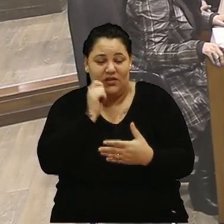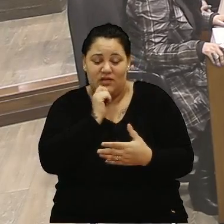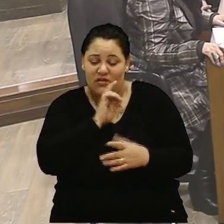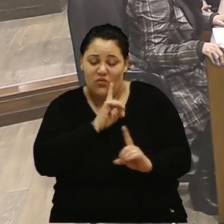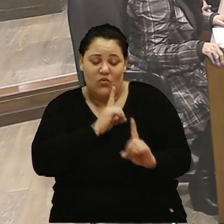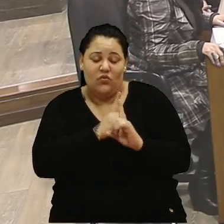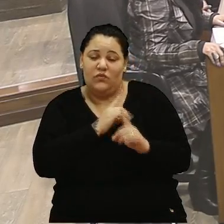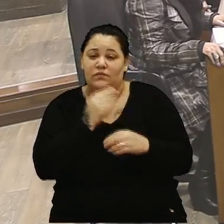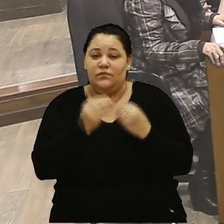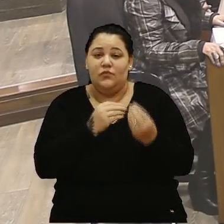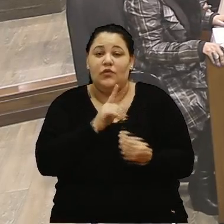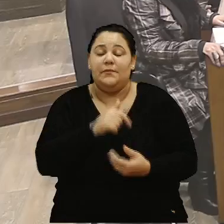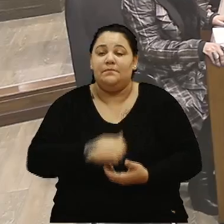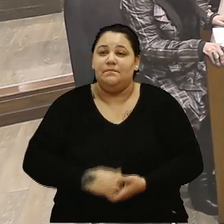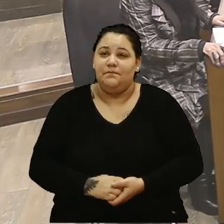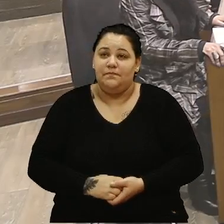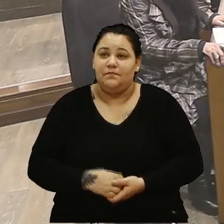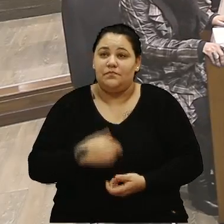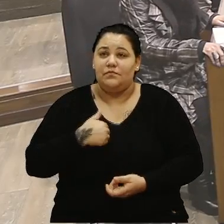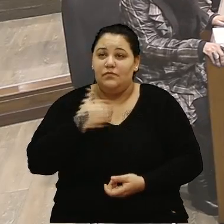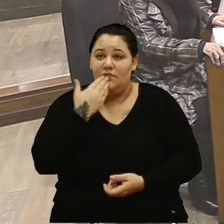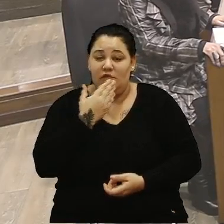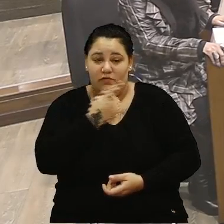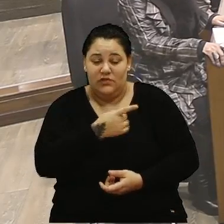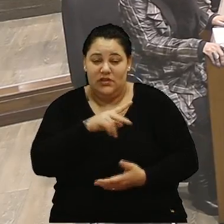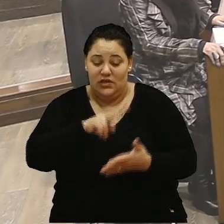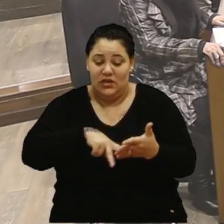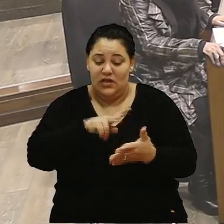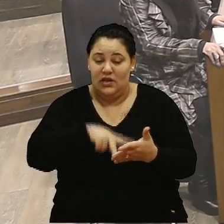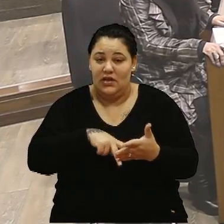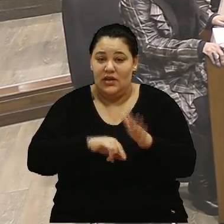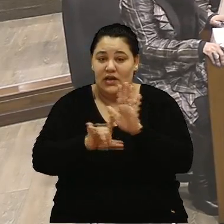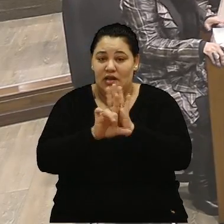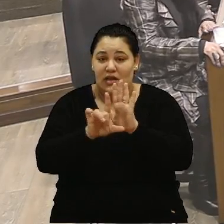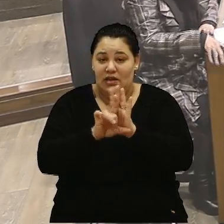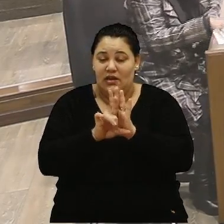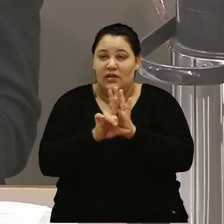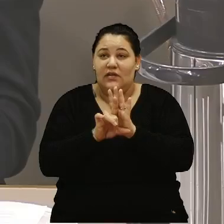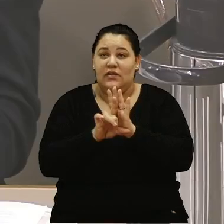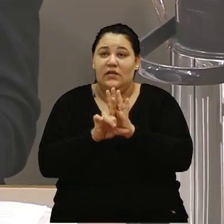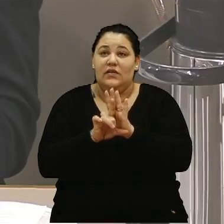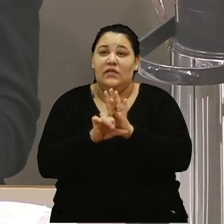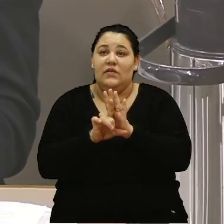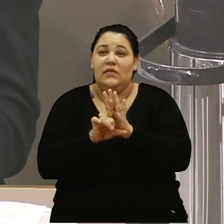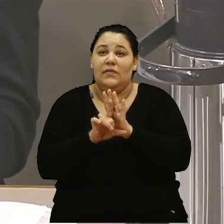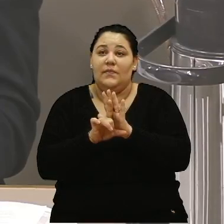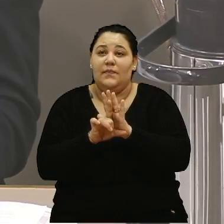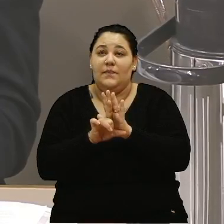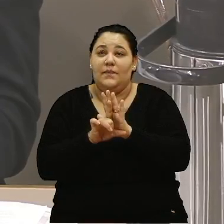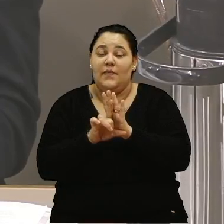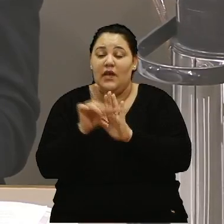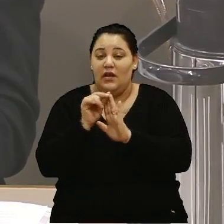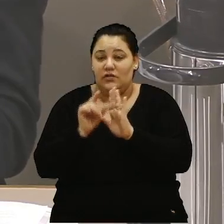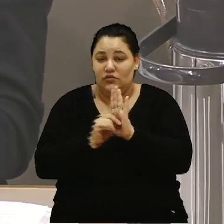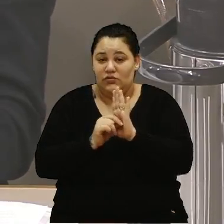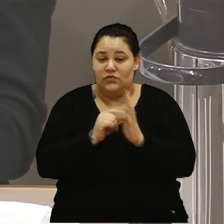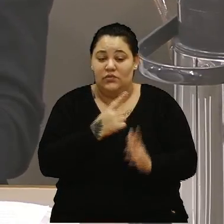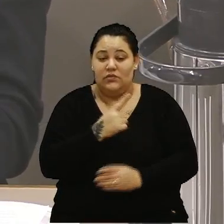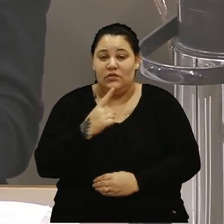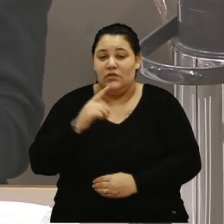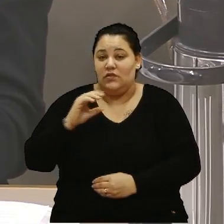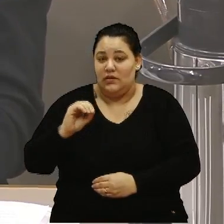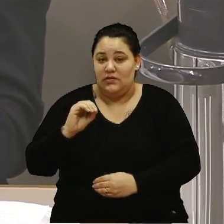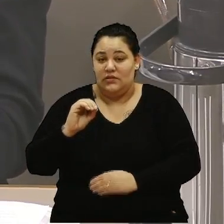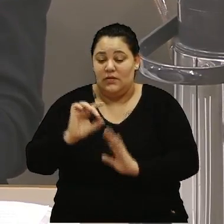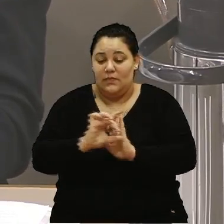diz, eu sugiro que o senhor leia a lei orgânica no artigo 110, parágrafo